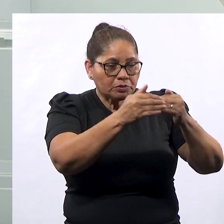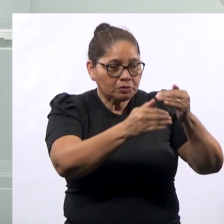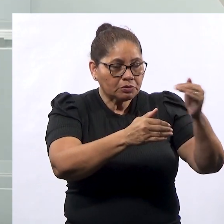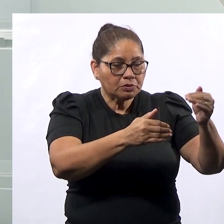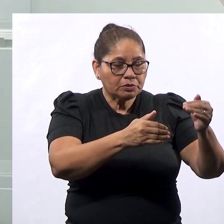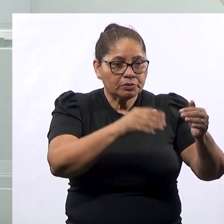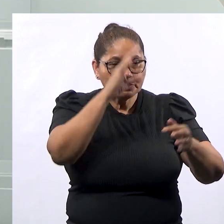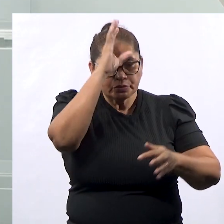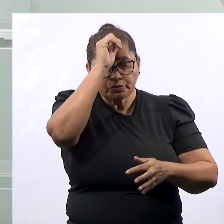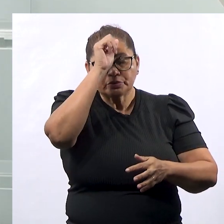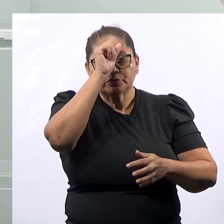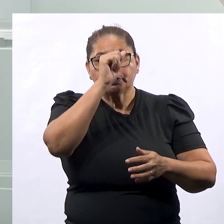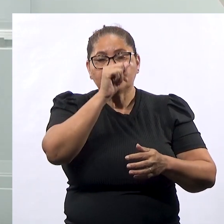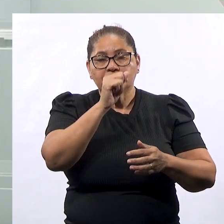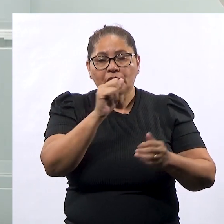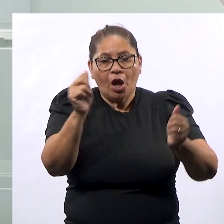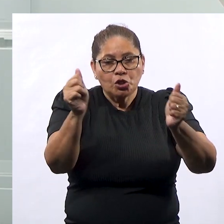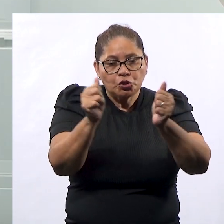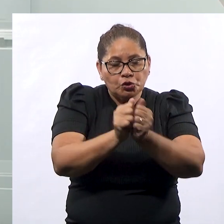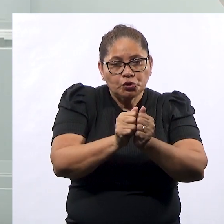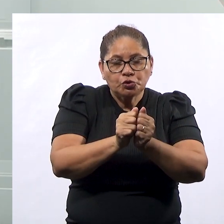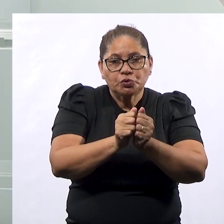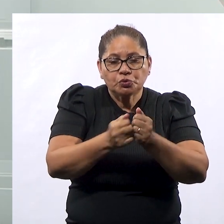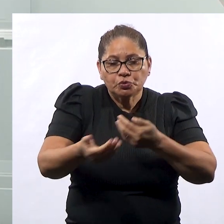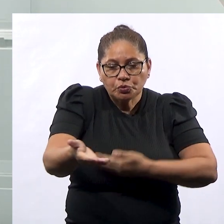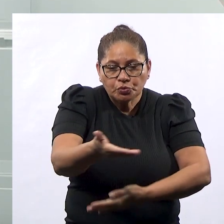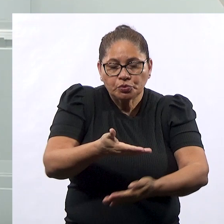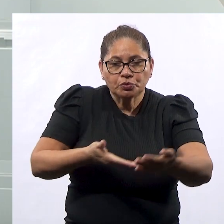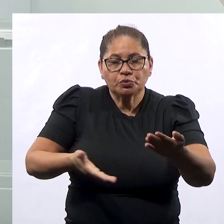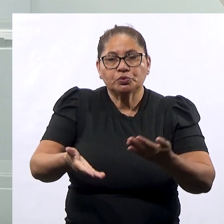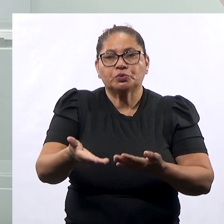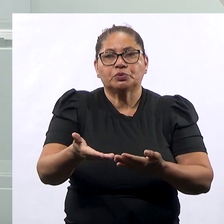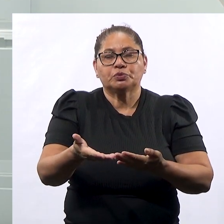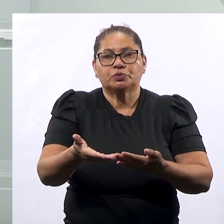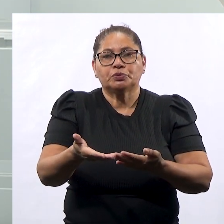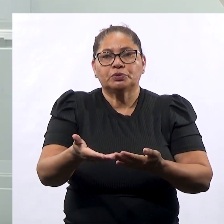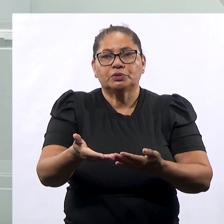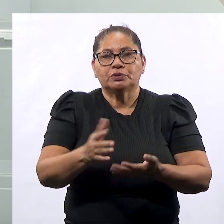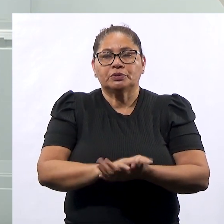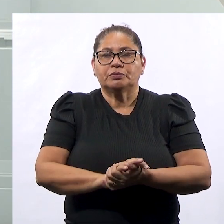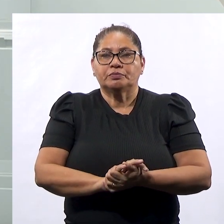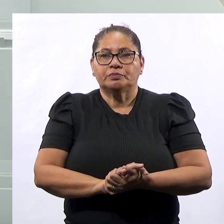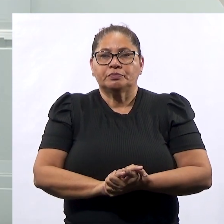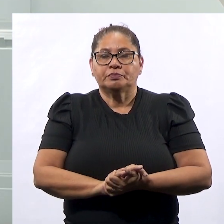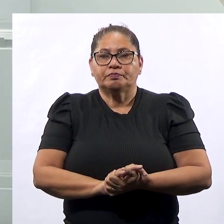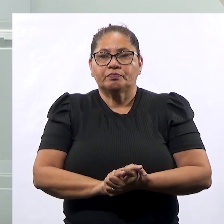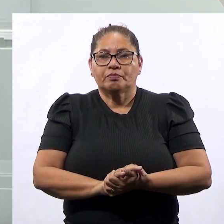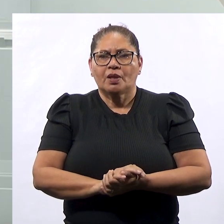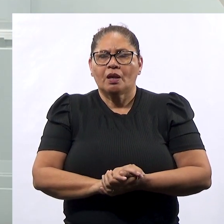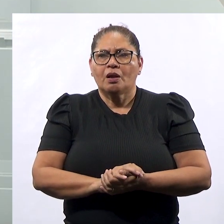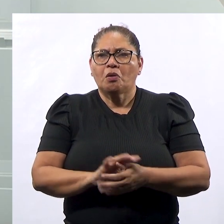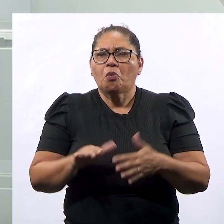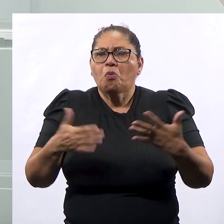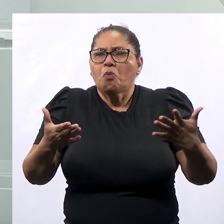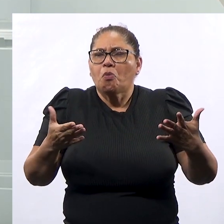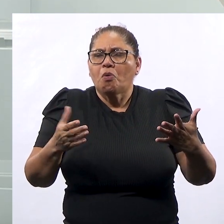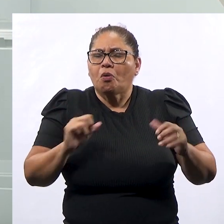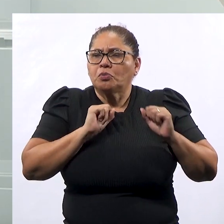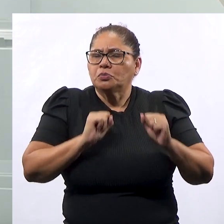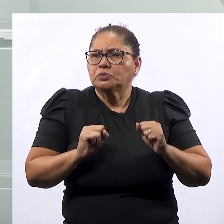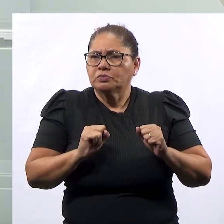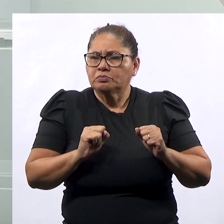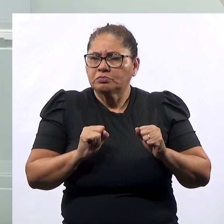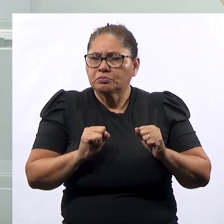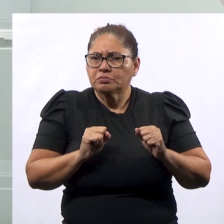de aprendizagem daquele que está com você nessa relação dialógica, nessa relação dialética. Mas que poder é